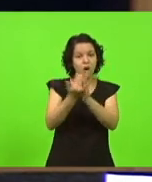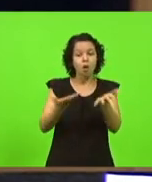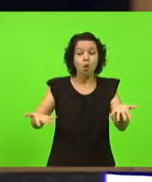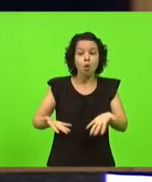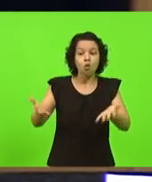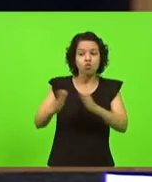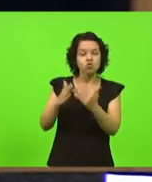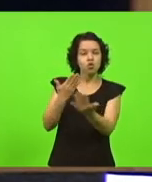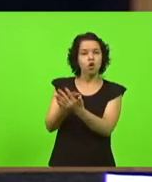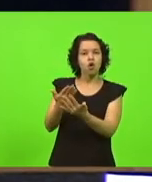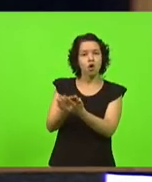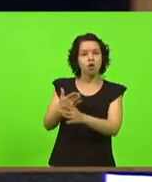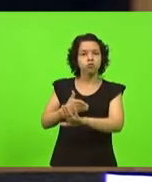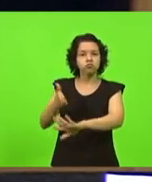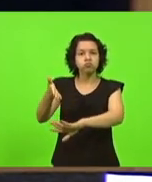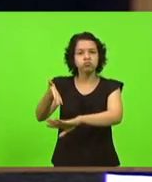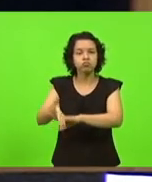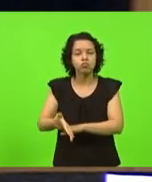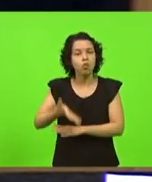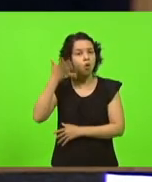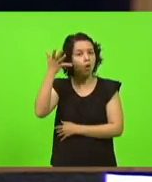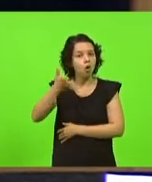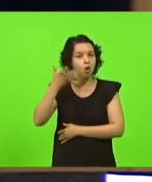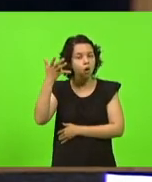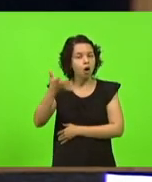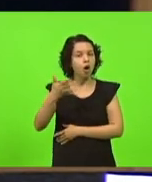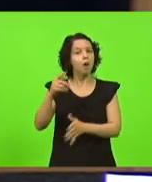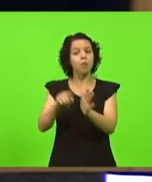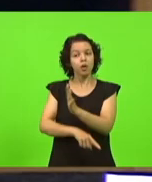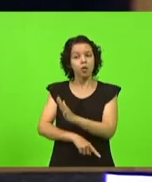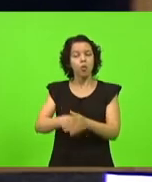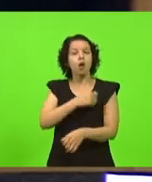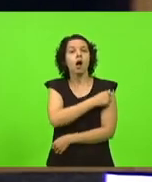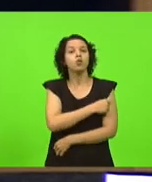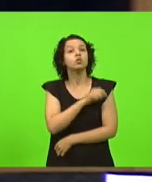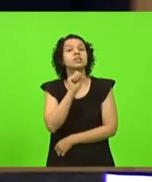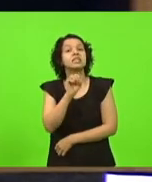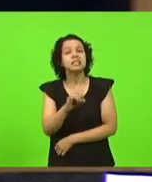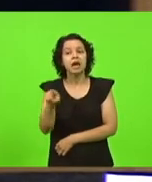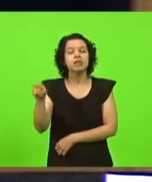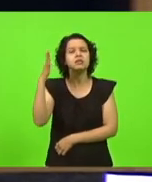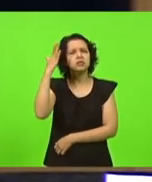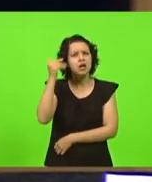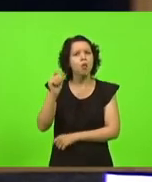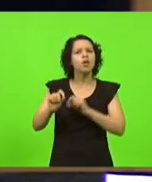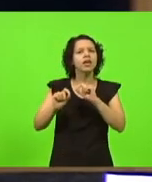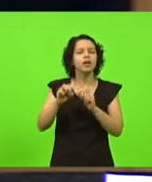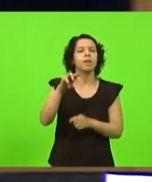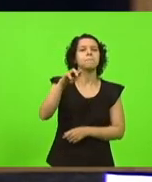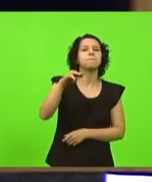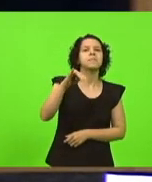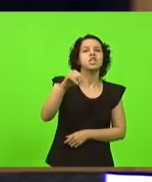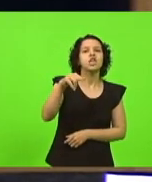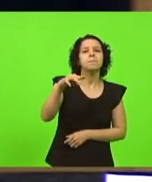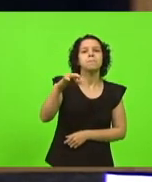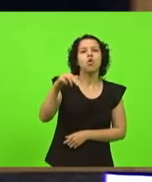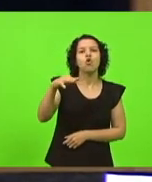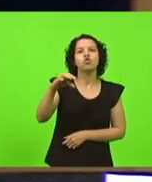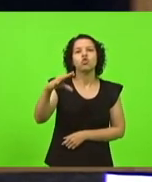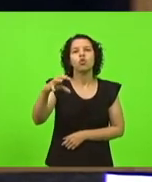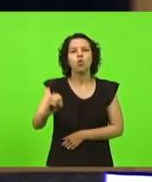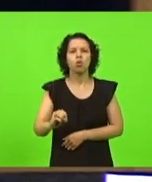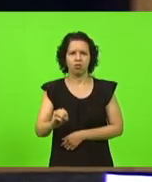para ministrar as minhas palestras, eu pergunto para os alunos se eles sabem o que é mnemônico. Não tem um que levanta a